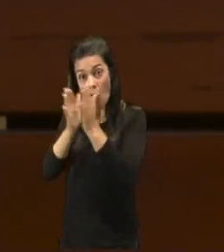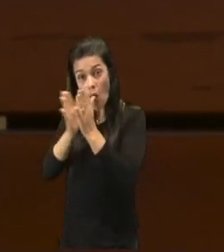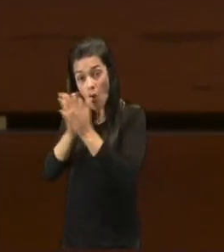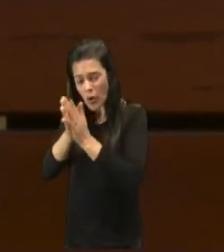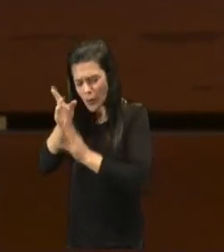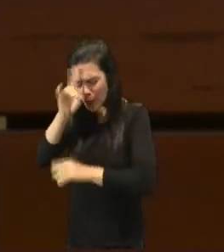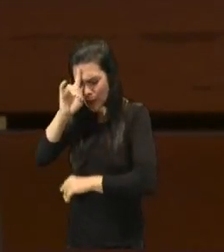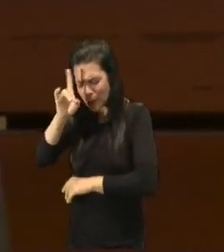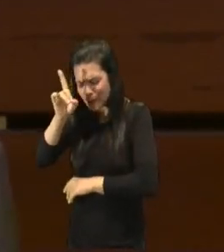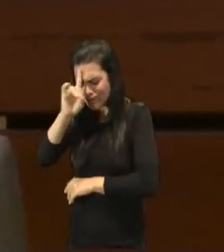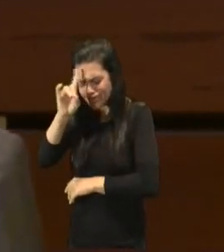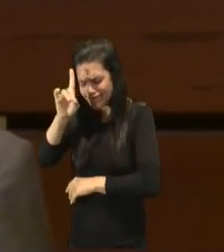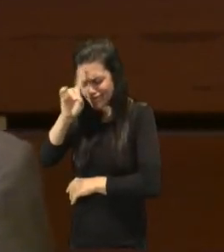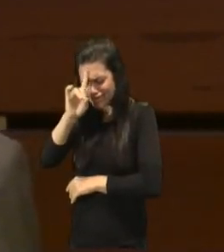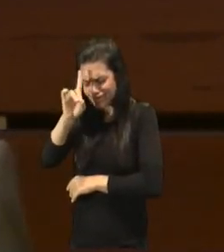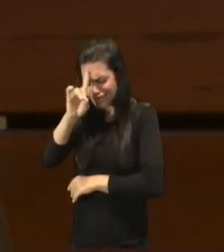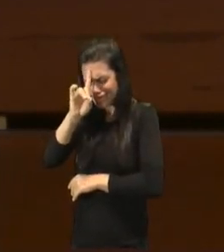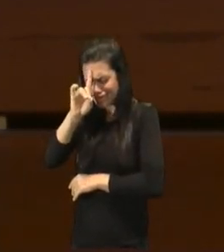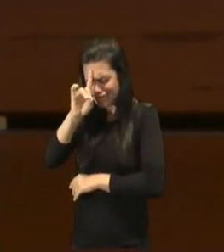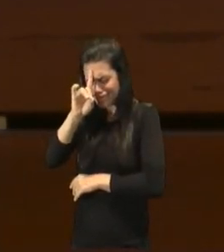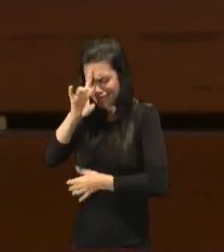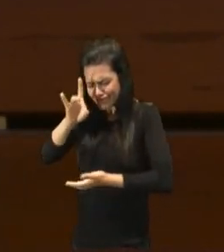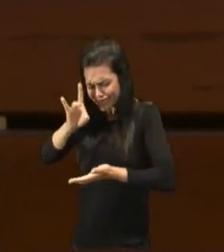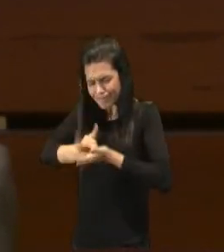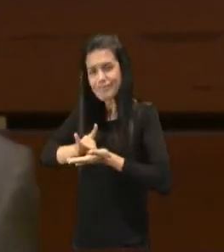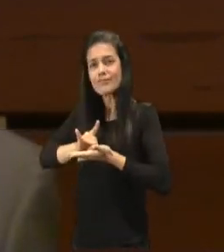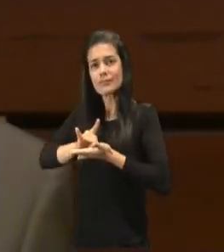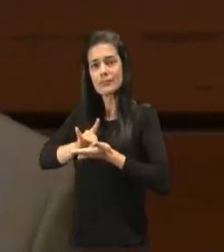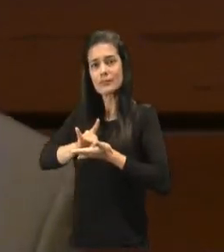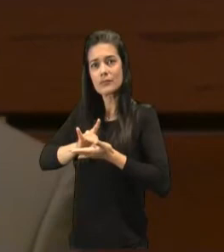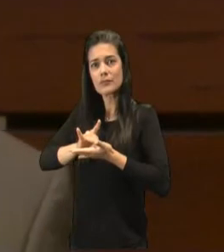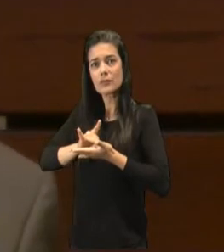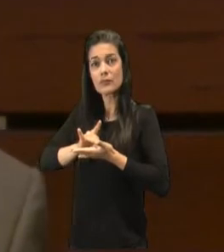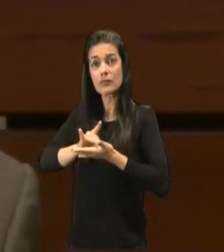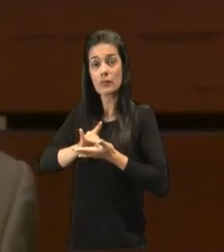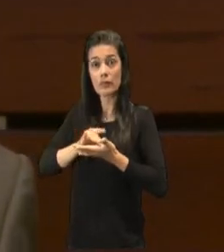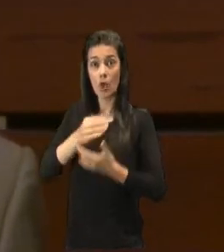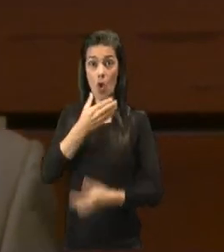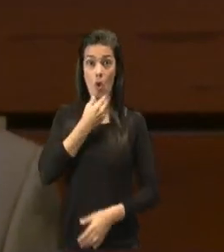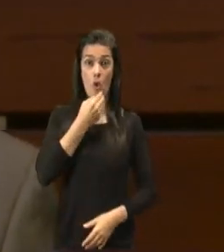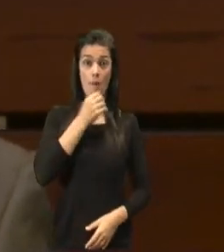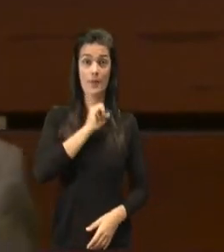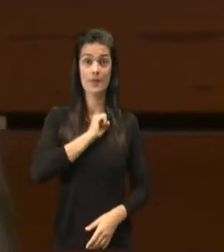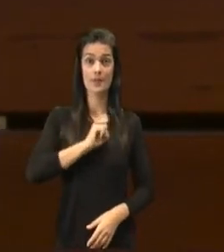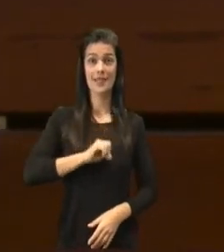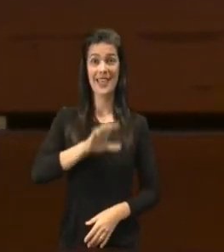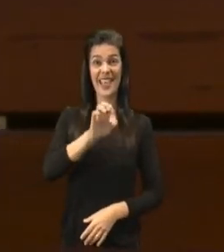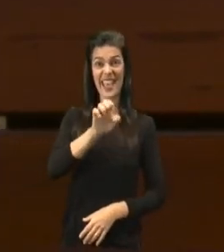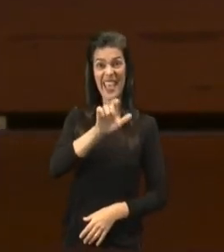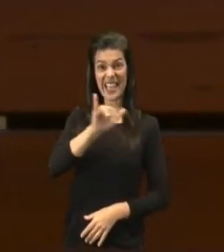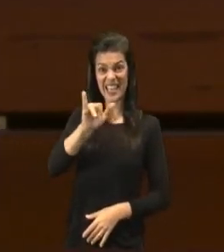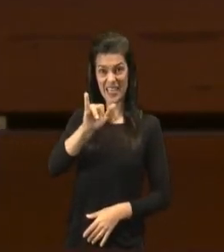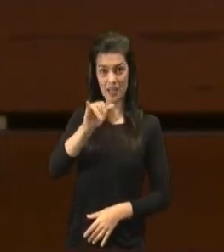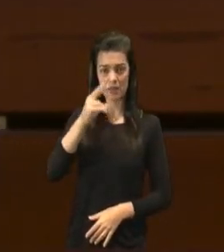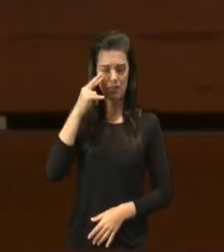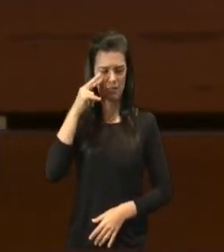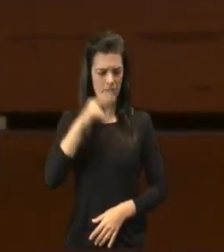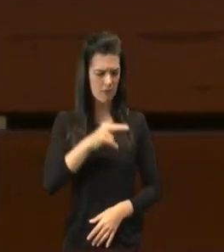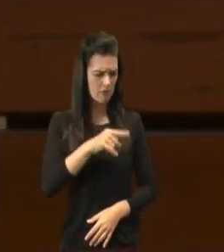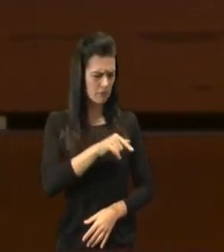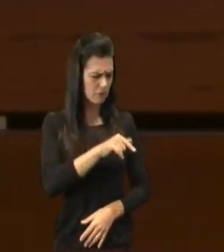Ela orava com uma intensidade tão profunda que Eli, o sacerdote daquele tempo, achou que ela estava